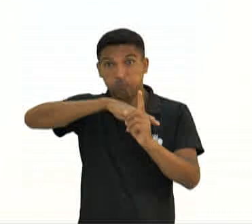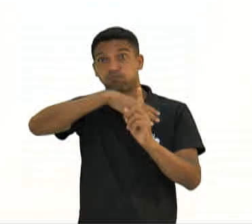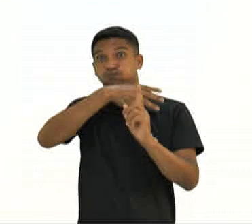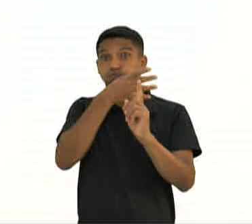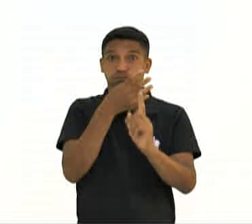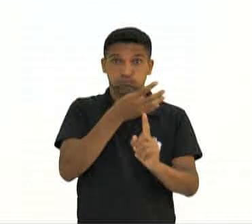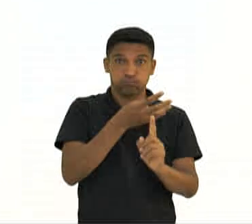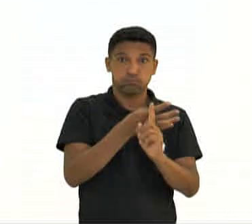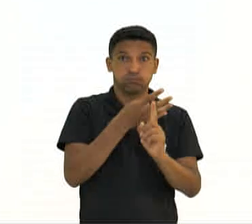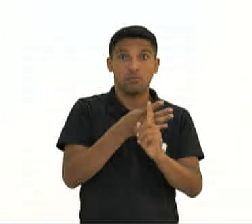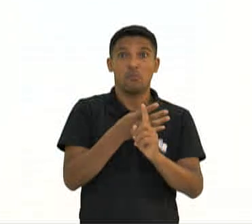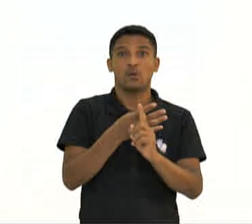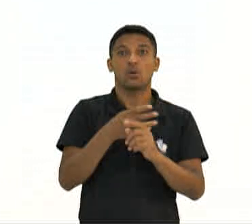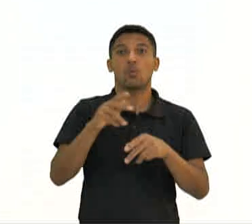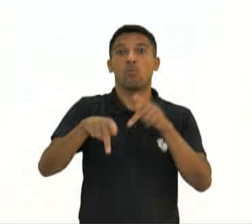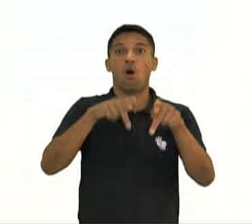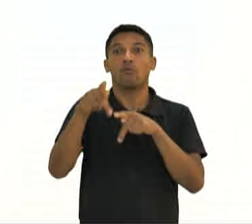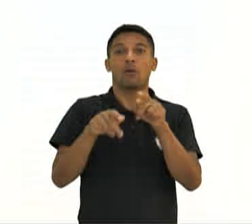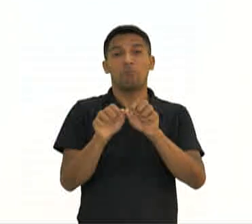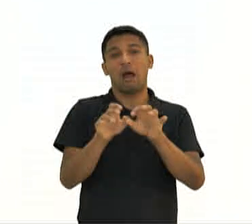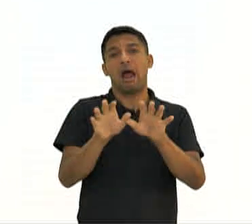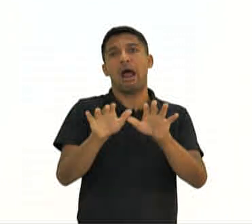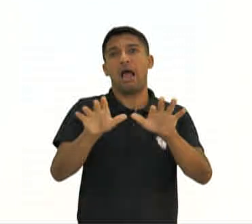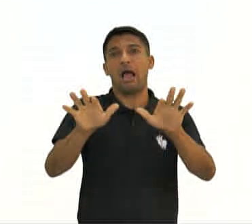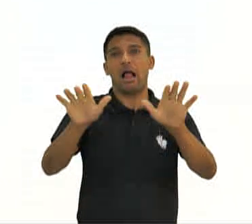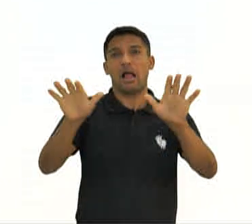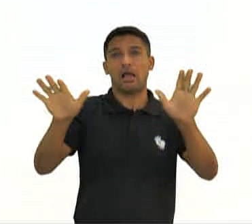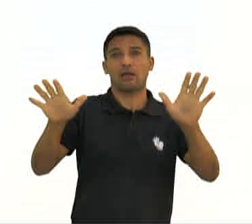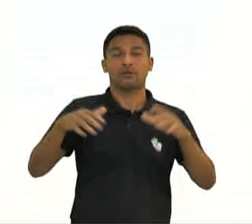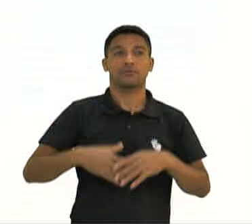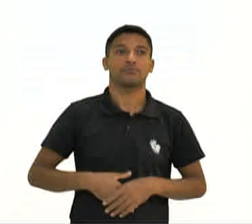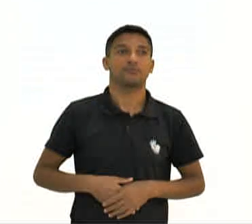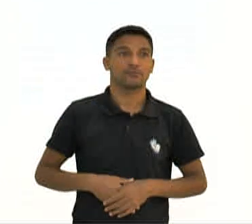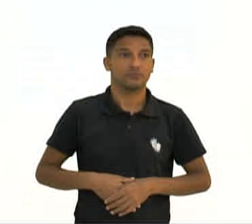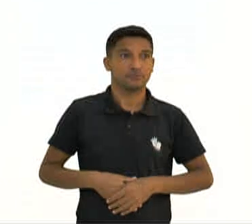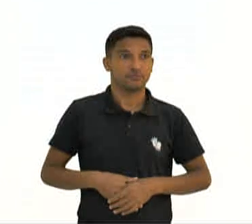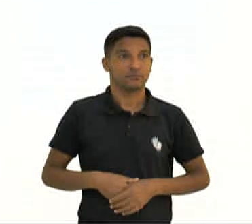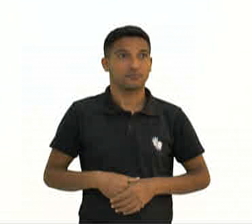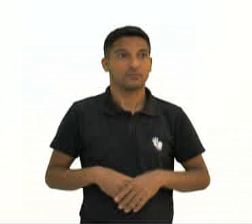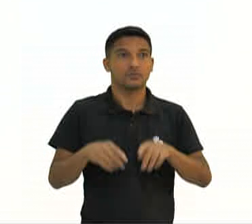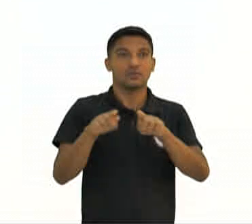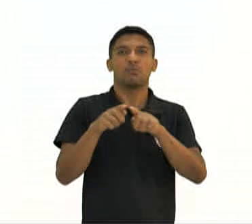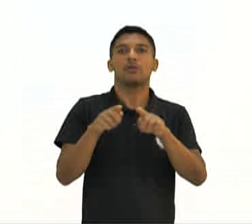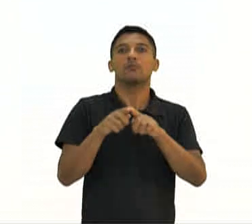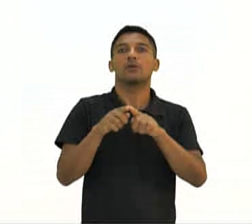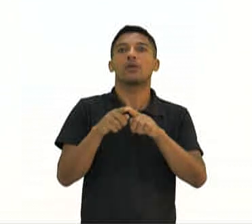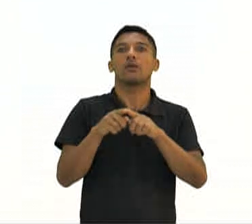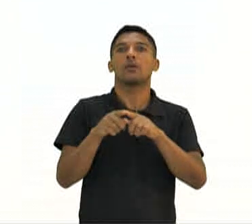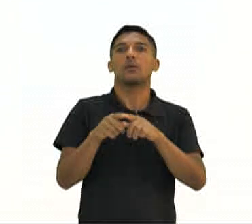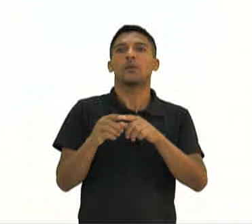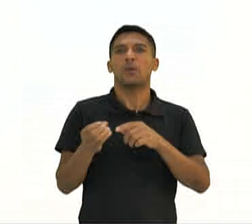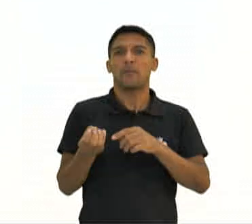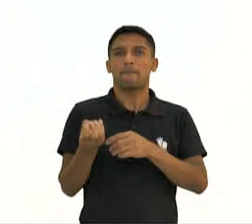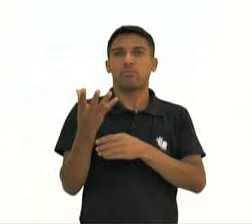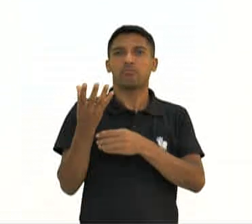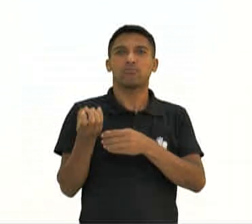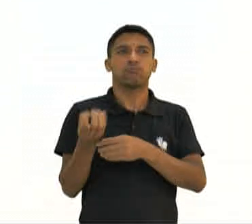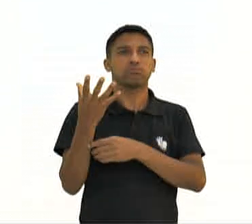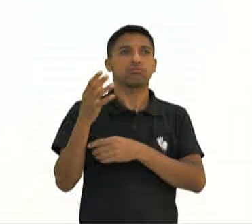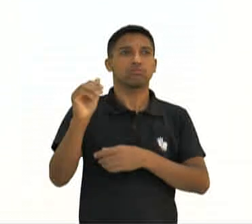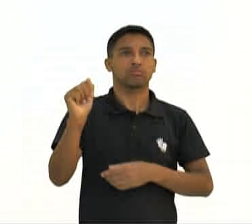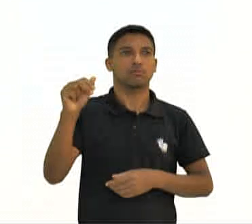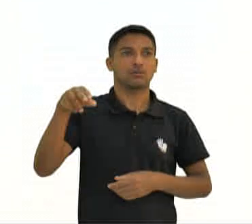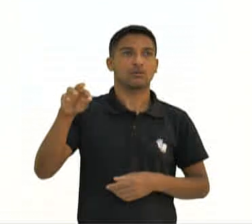lá. Aumentou fortemente a extensão das emissões antropogênicas. Olha que palavra para vocês, mais uma palavra